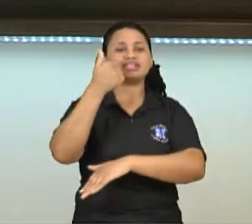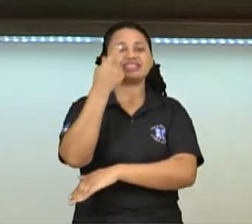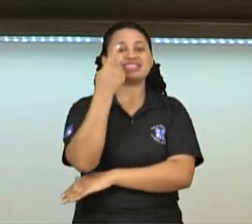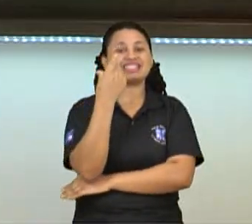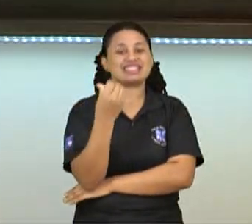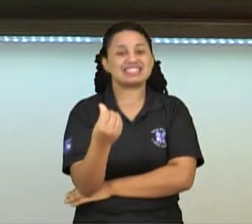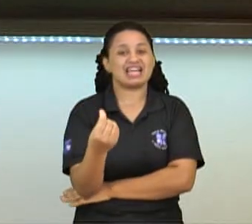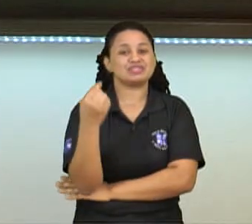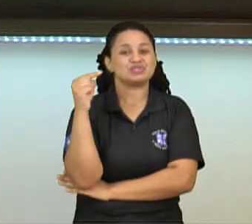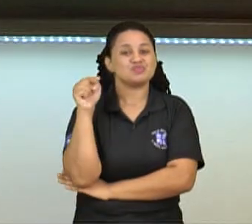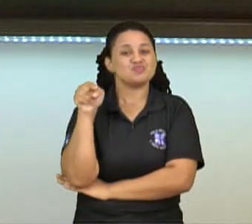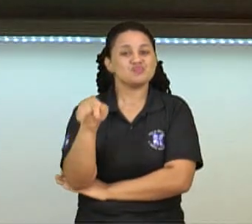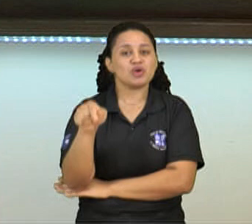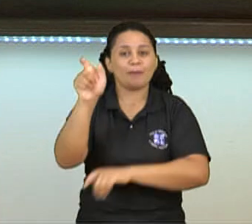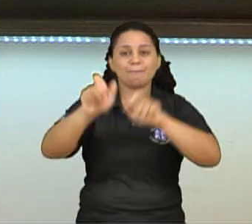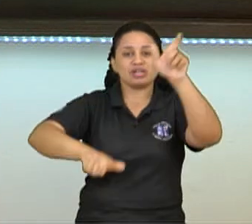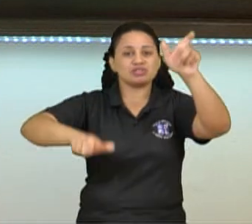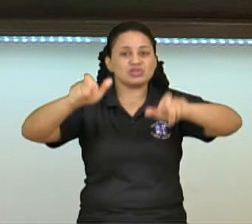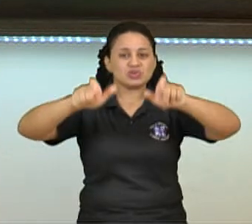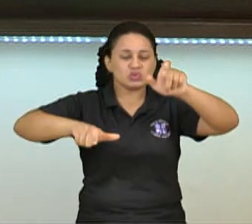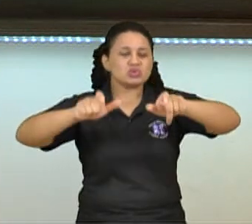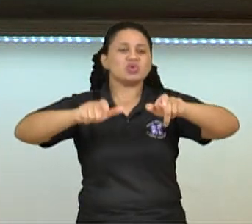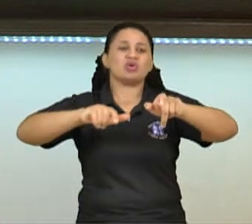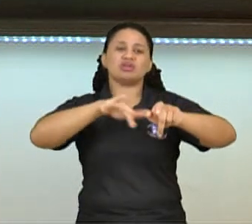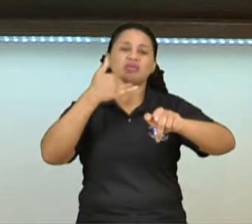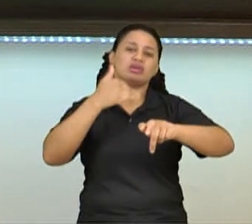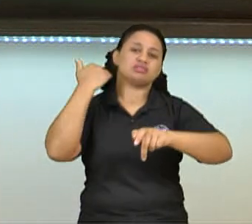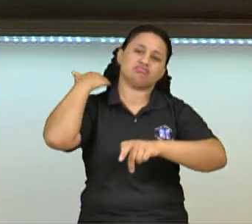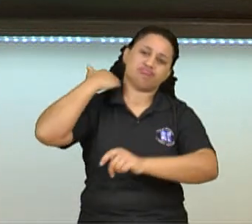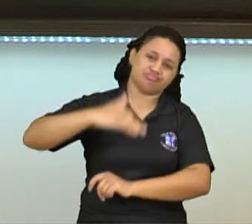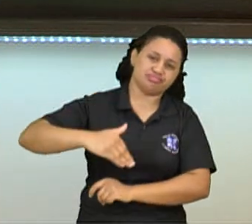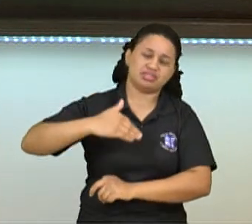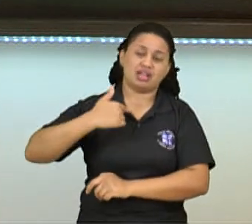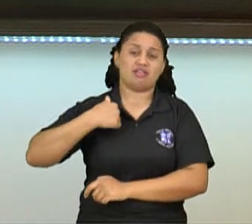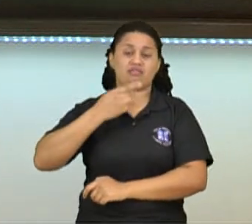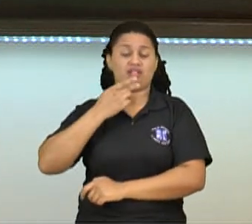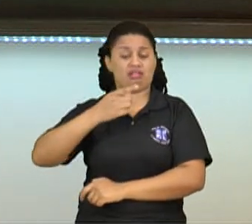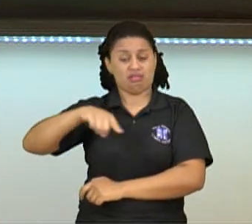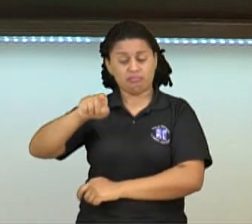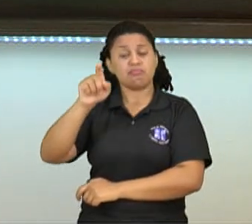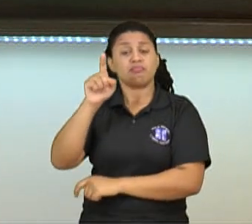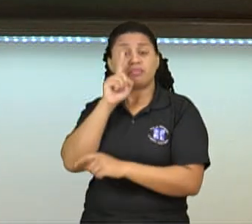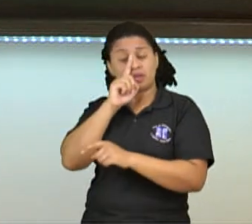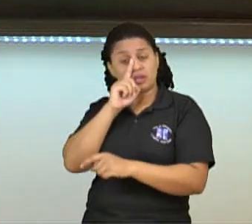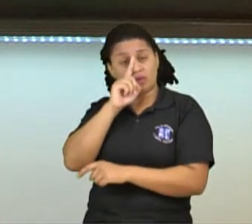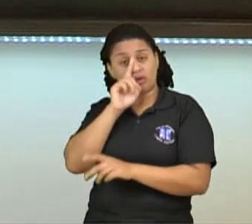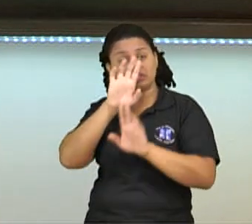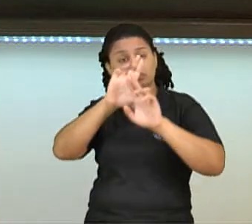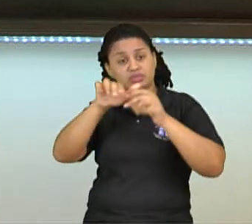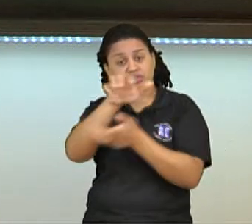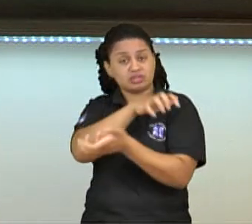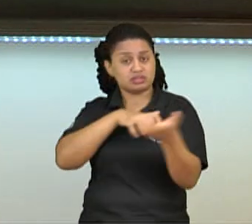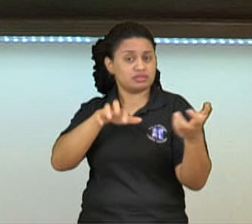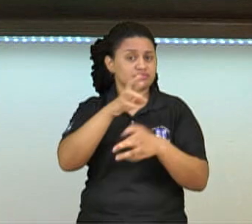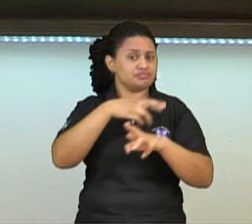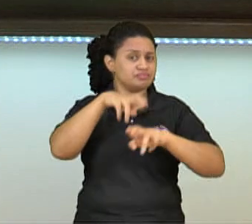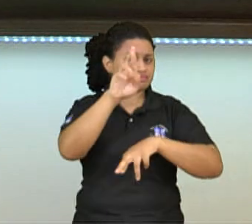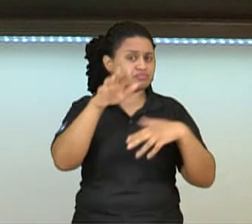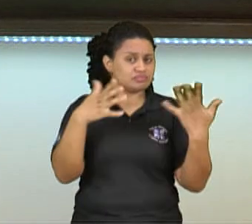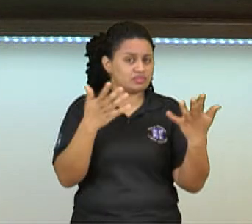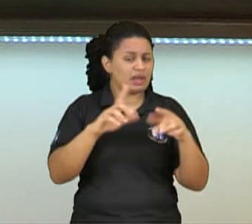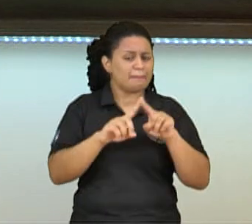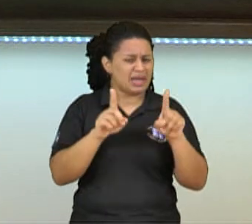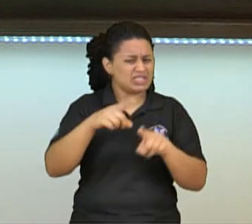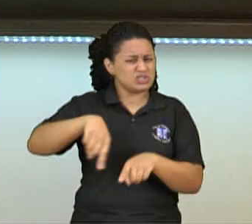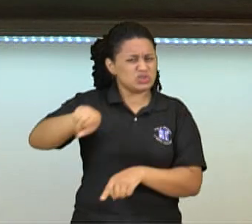pessoas. 17 mil pessoas foram consideradas perigosas à Revolução. Mas será que elas realmente,